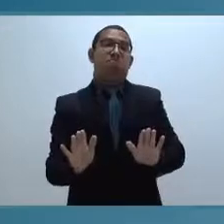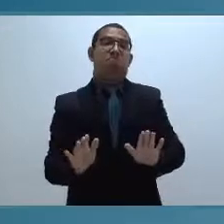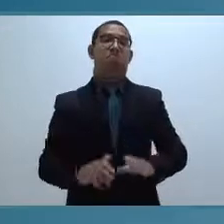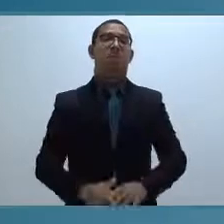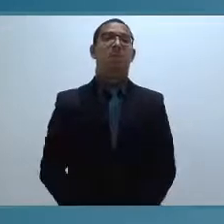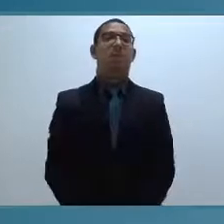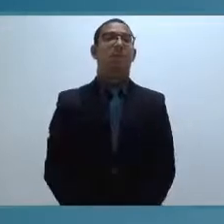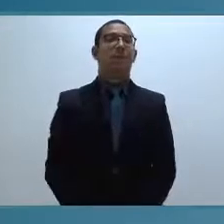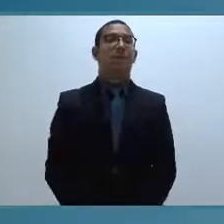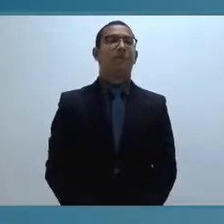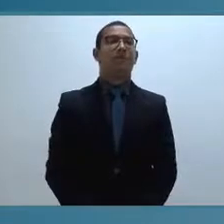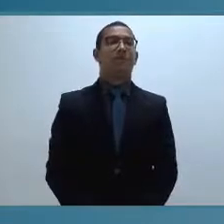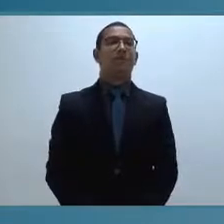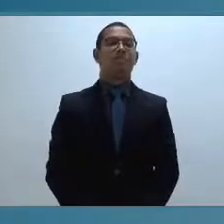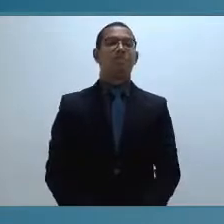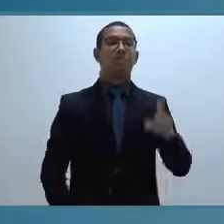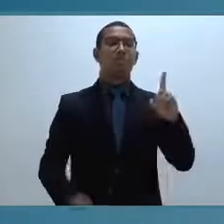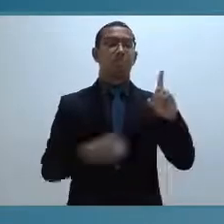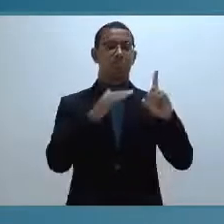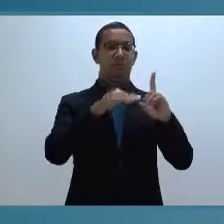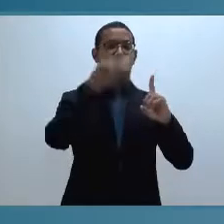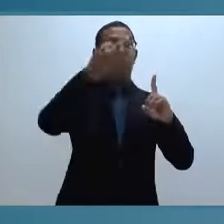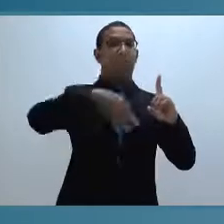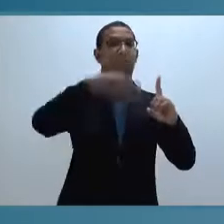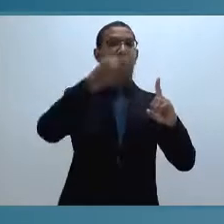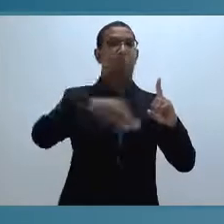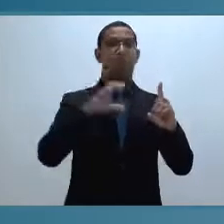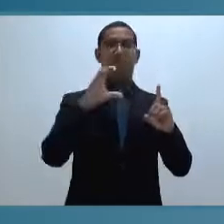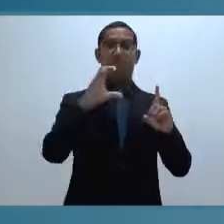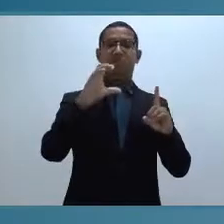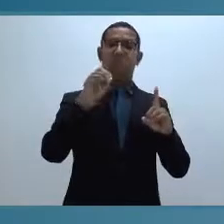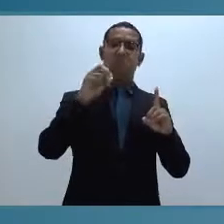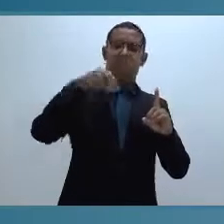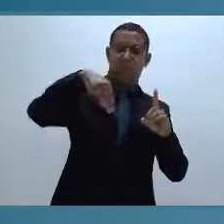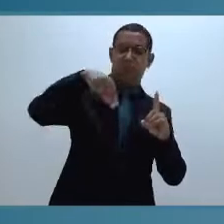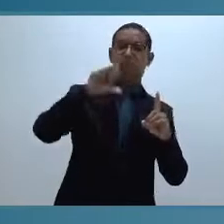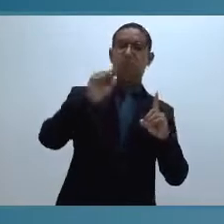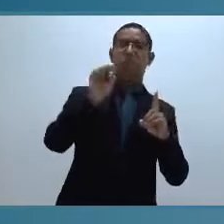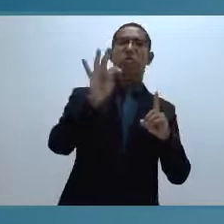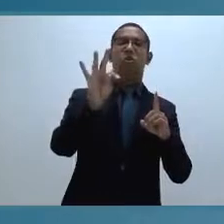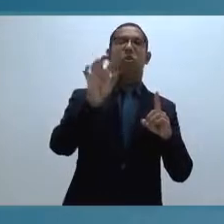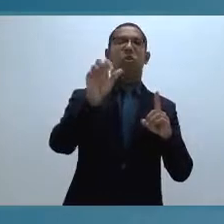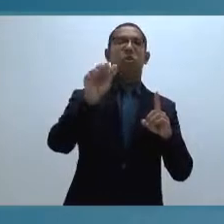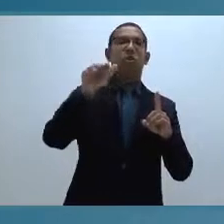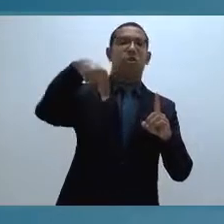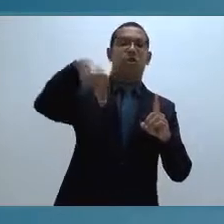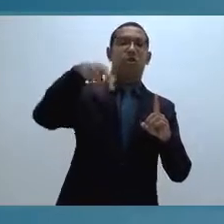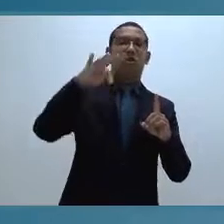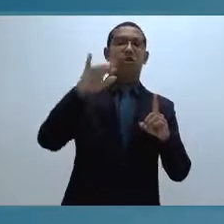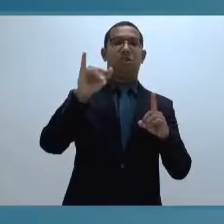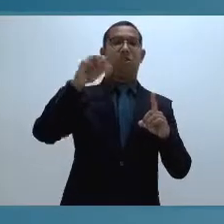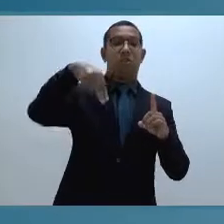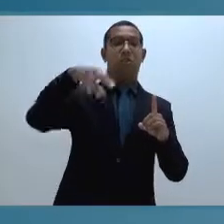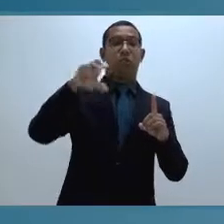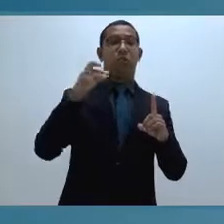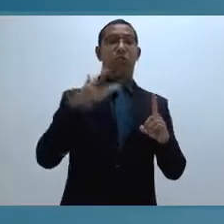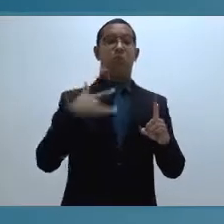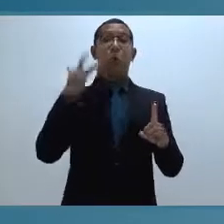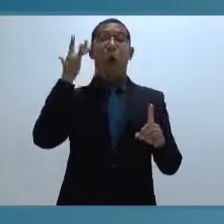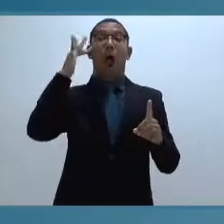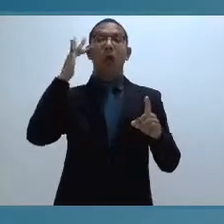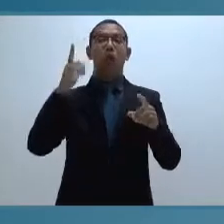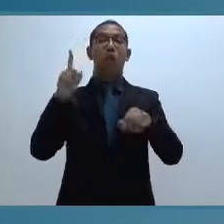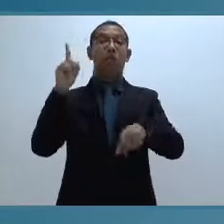Porque sempre foi questionado aqui, principalmente por mim, que não é só a questão da distância. A nossa